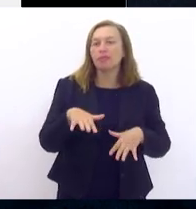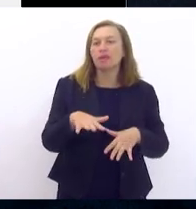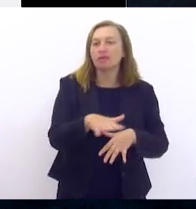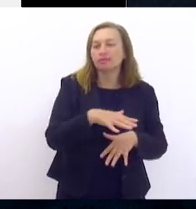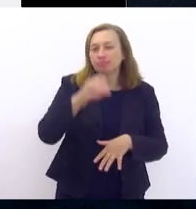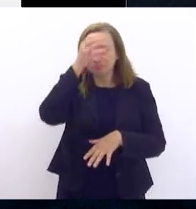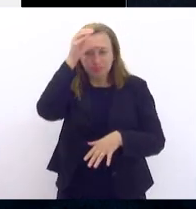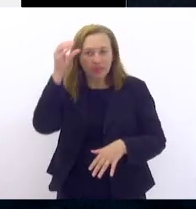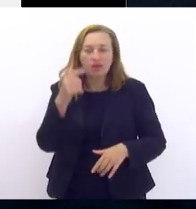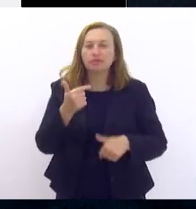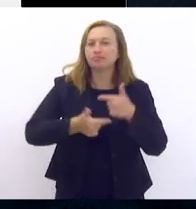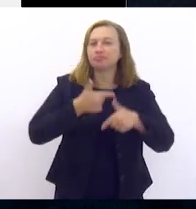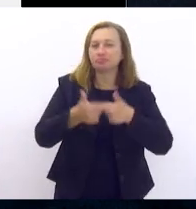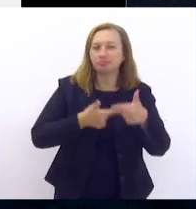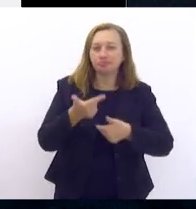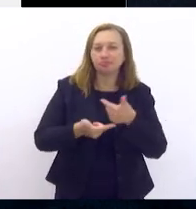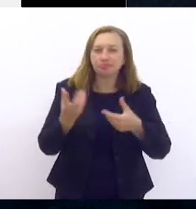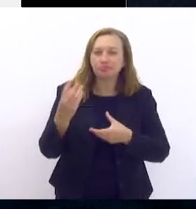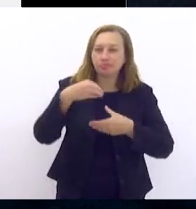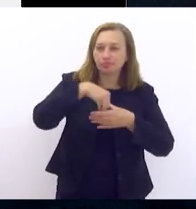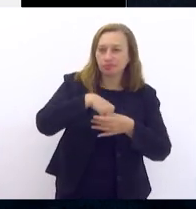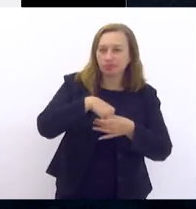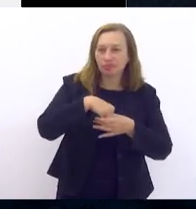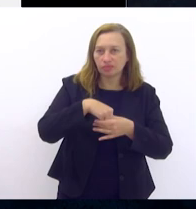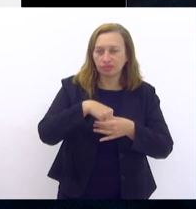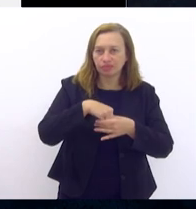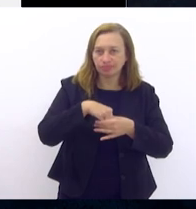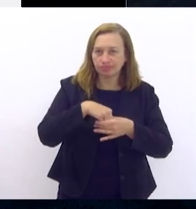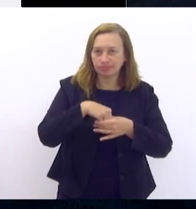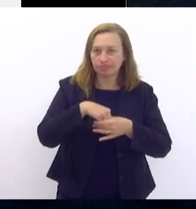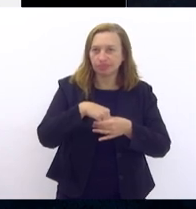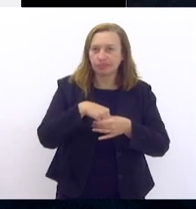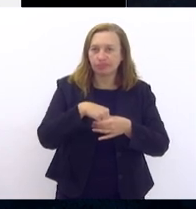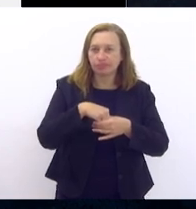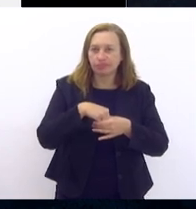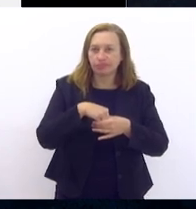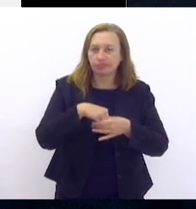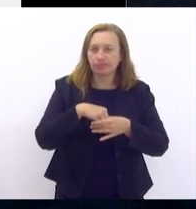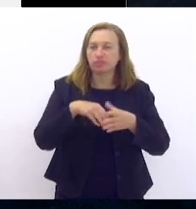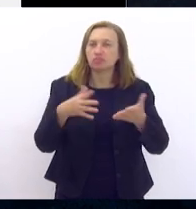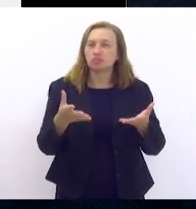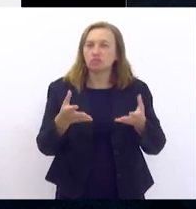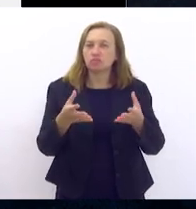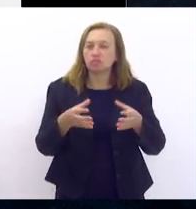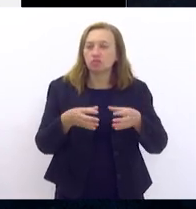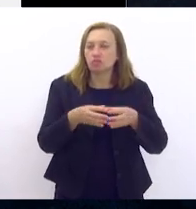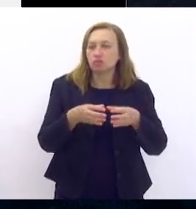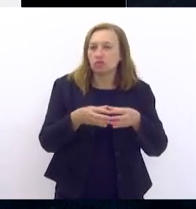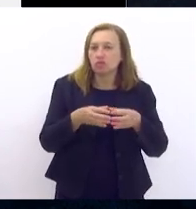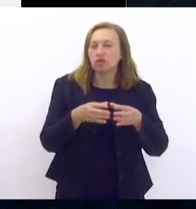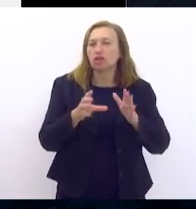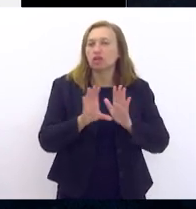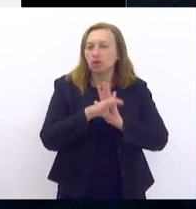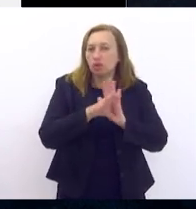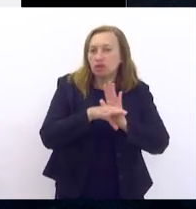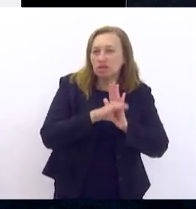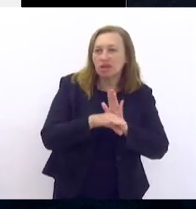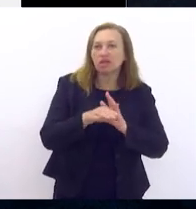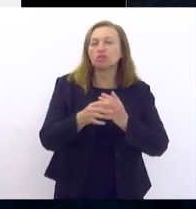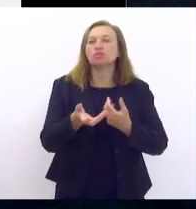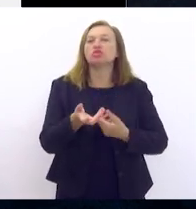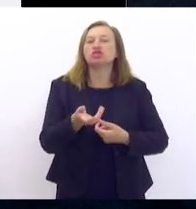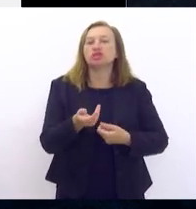clientes algo que a gente tem trabalhado dentro do casulo que é o nosso Lab de conceito de design circular